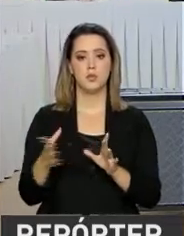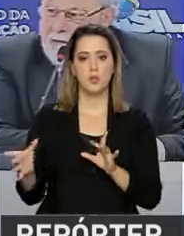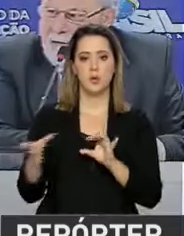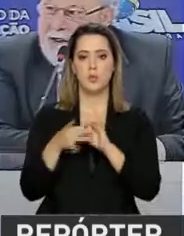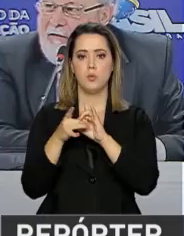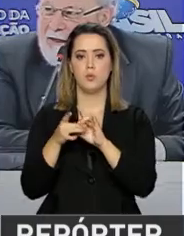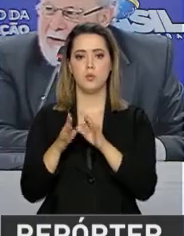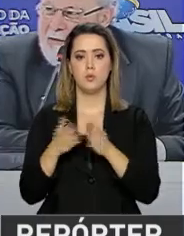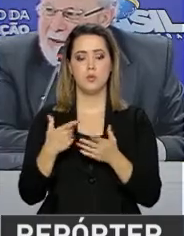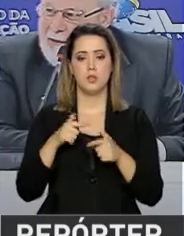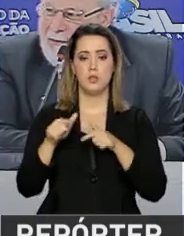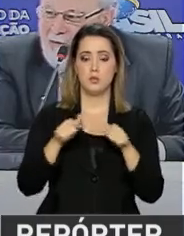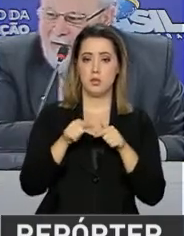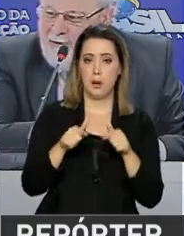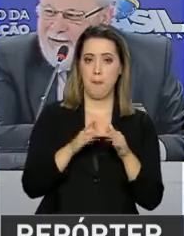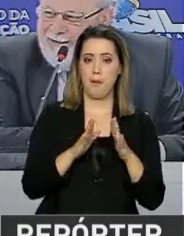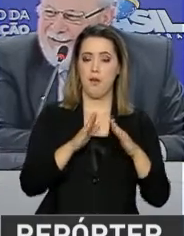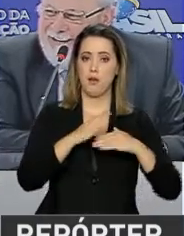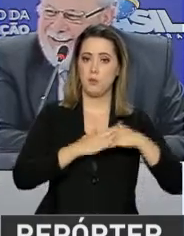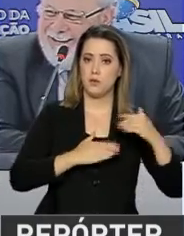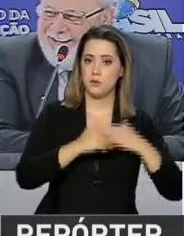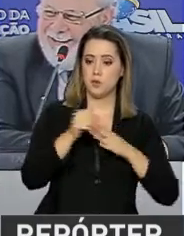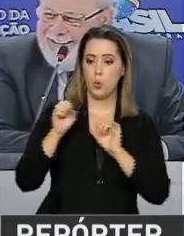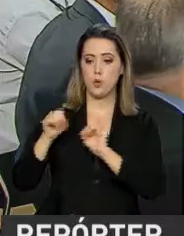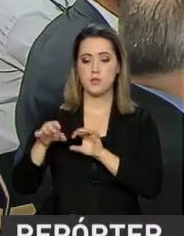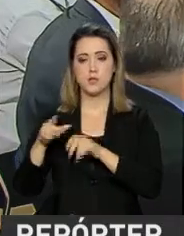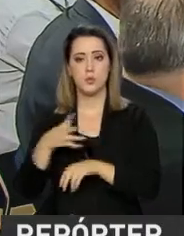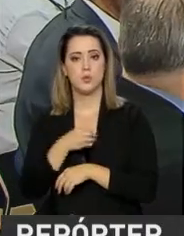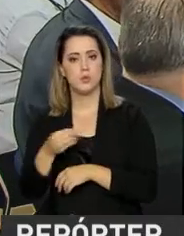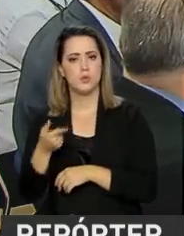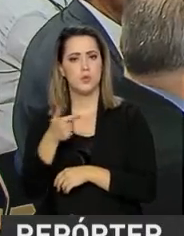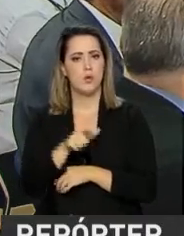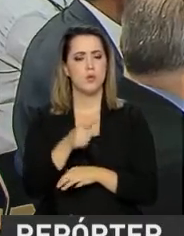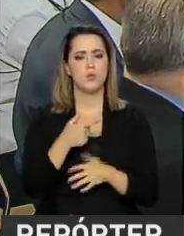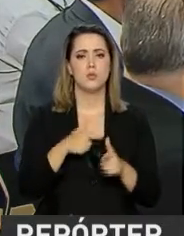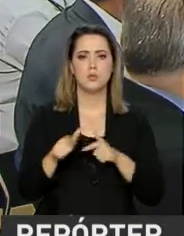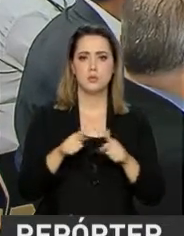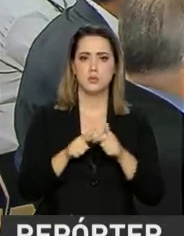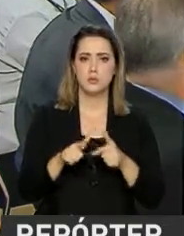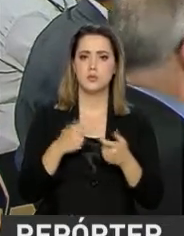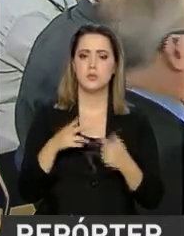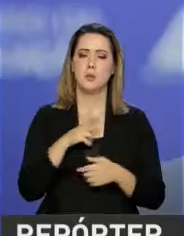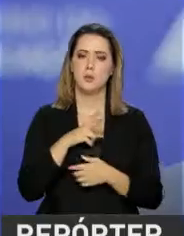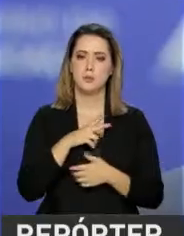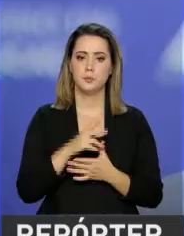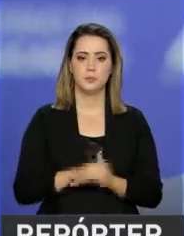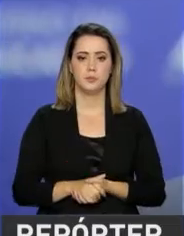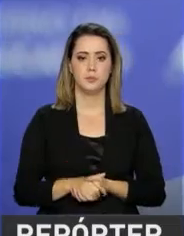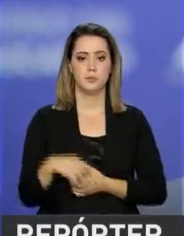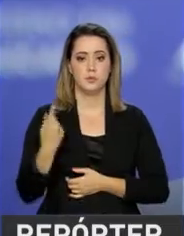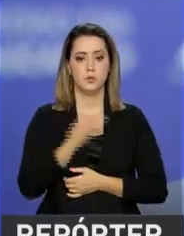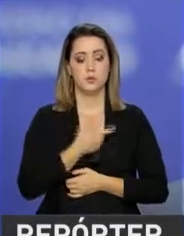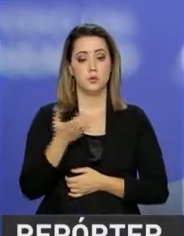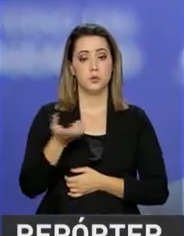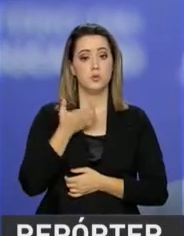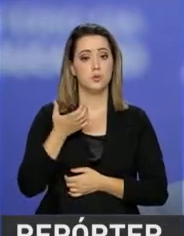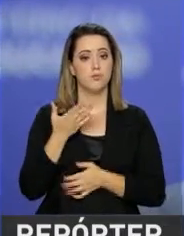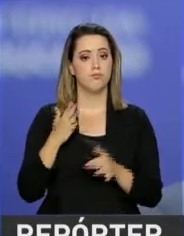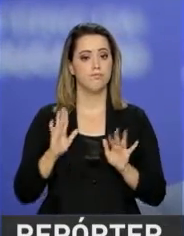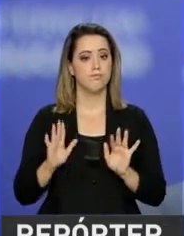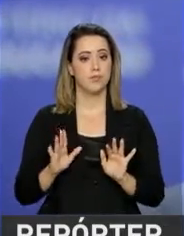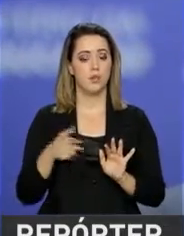suas funções profissionais com a educação dos filhos outras atividades pessoais a gente quer de alguma forma